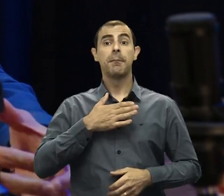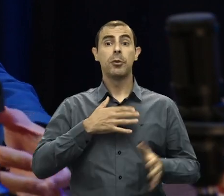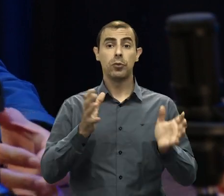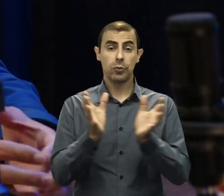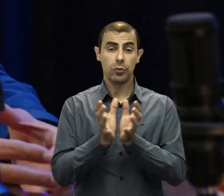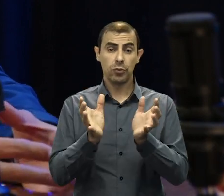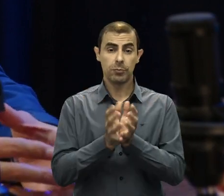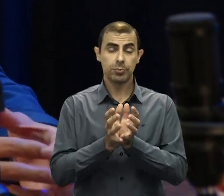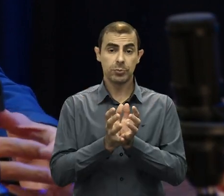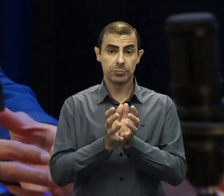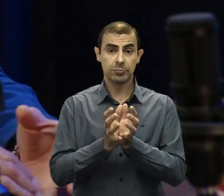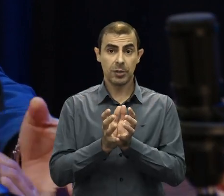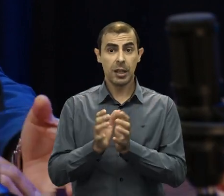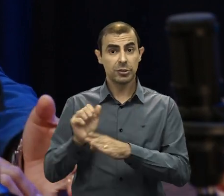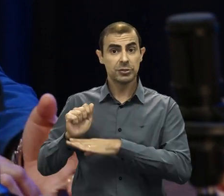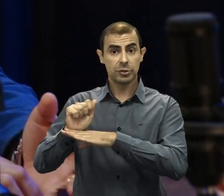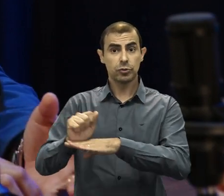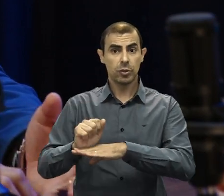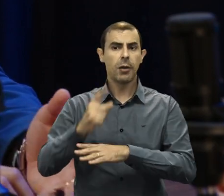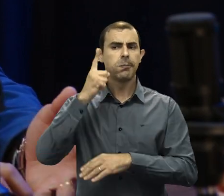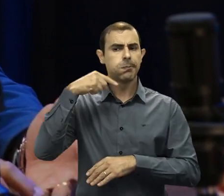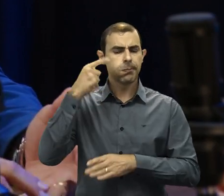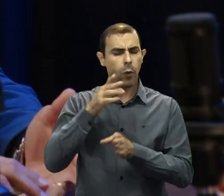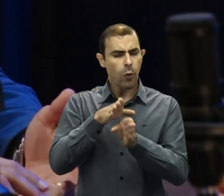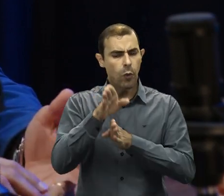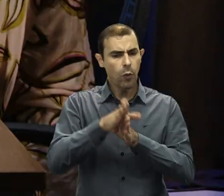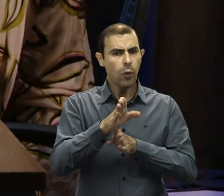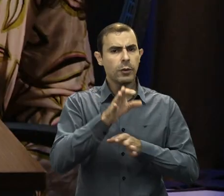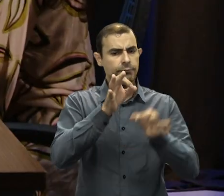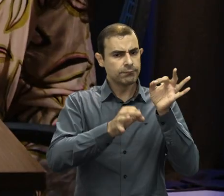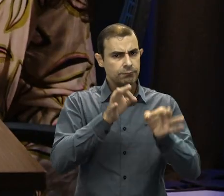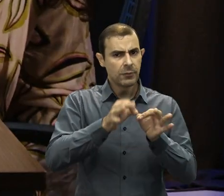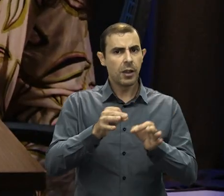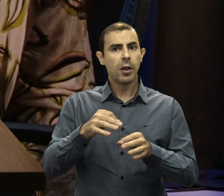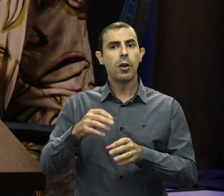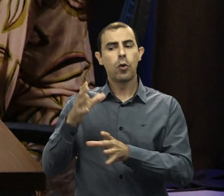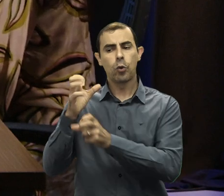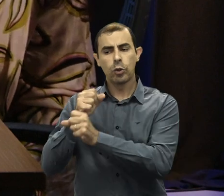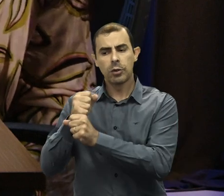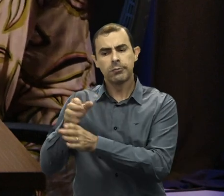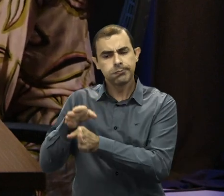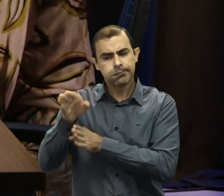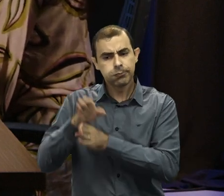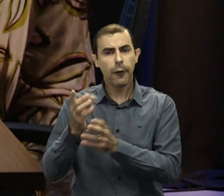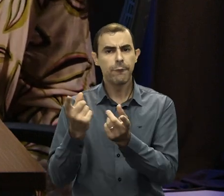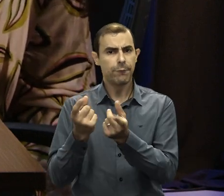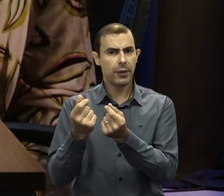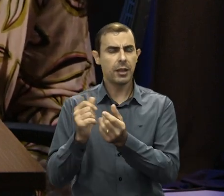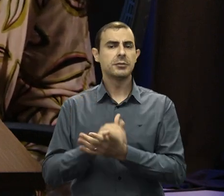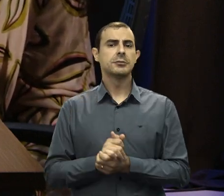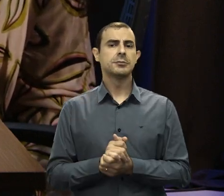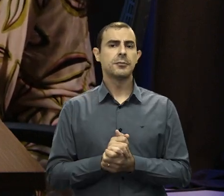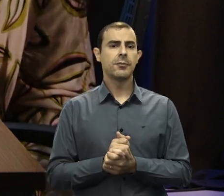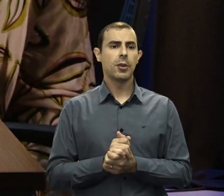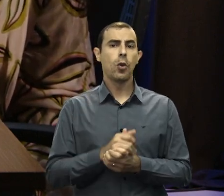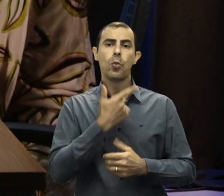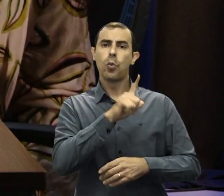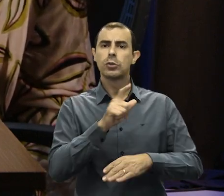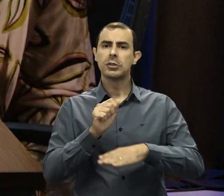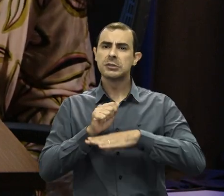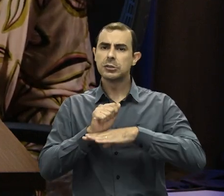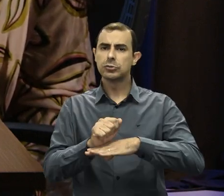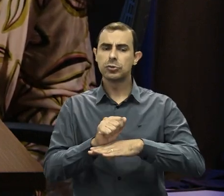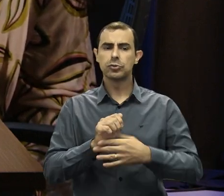minha equipe de gabinete, o advogado orientando na questão jurídica, o contador orientando na questão contábil, o